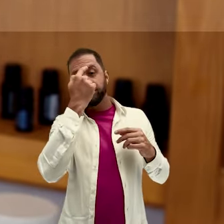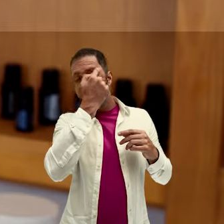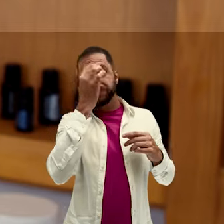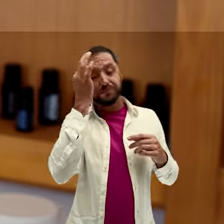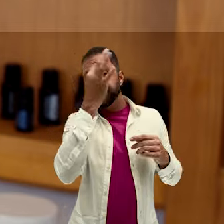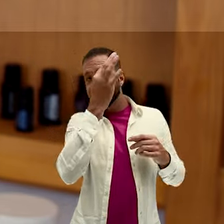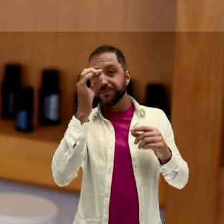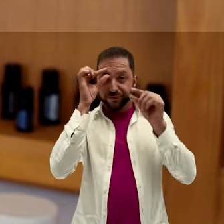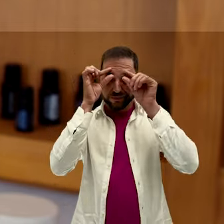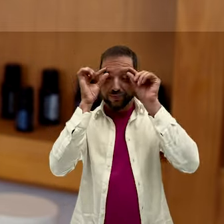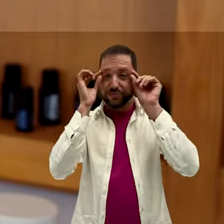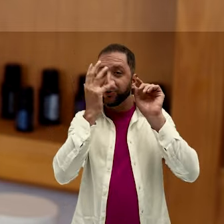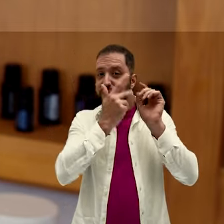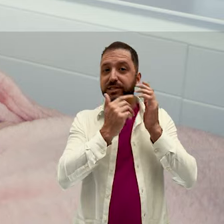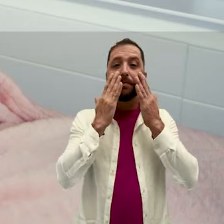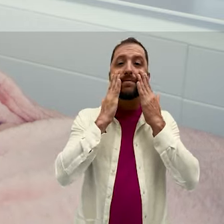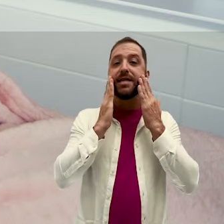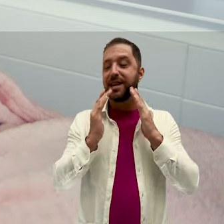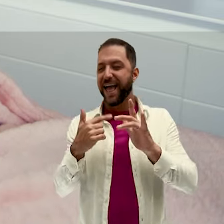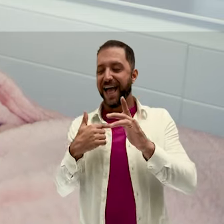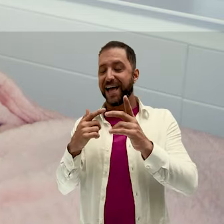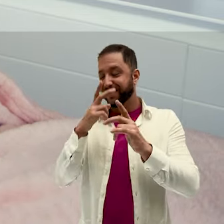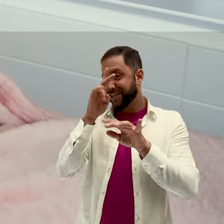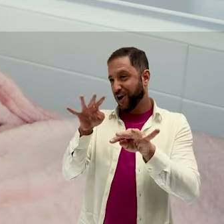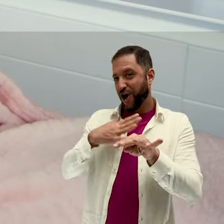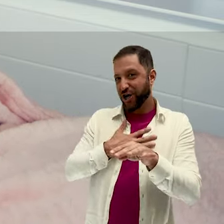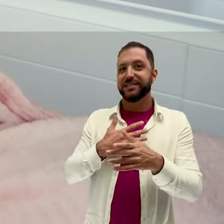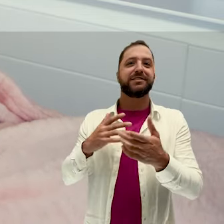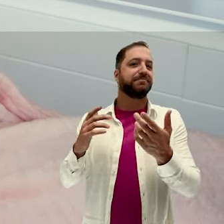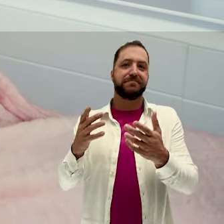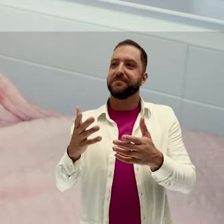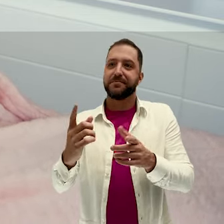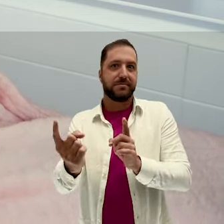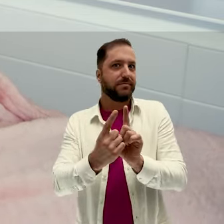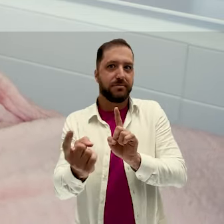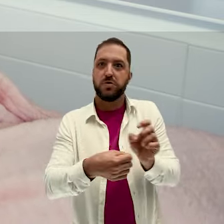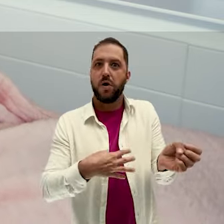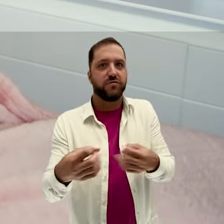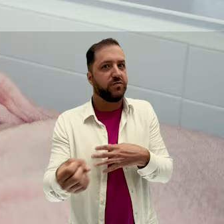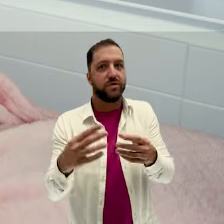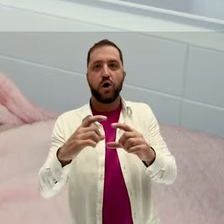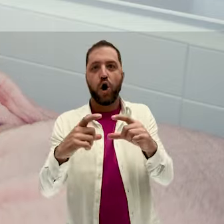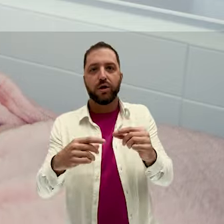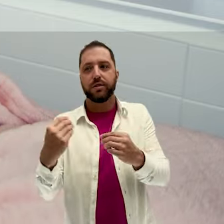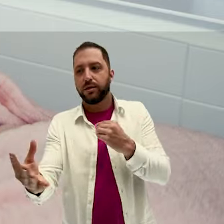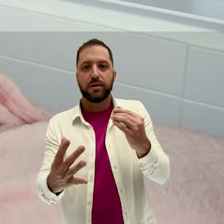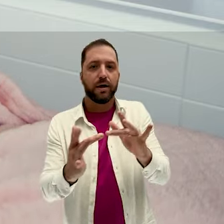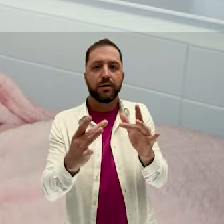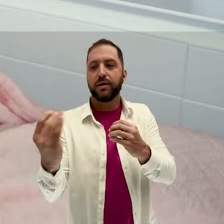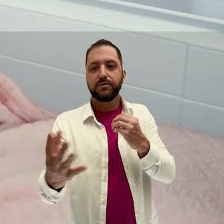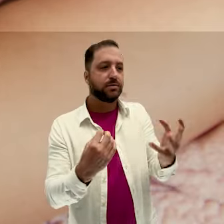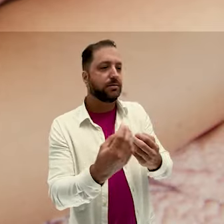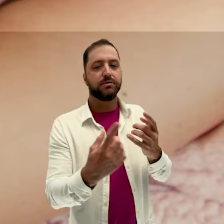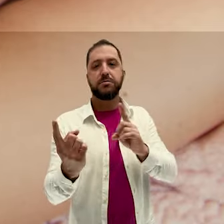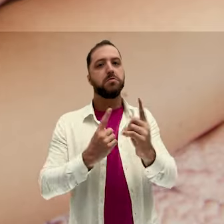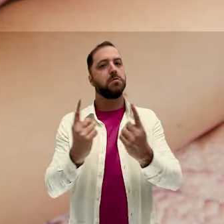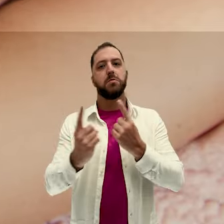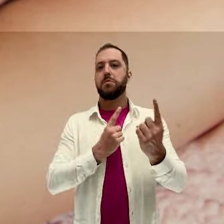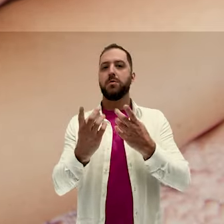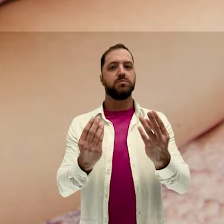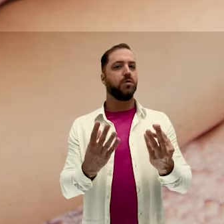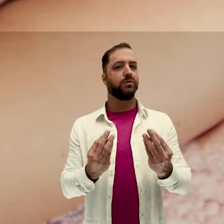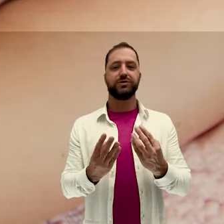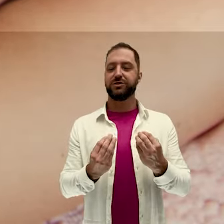Nossa, onde você fez sua limpeza de pele? Então assim, foi assim que eu consegui atrair vários clientes,